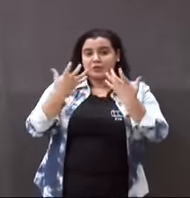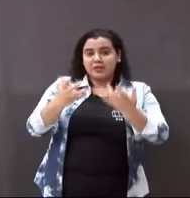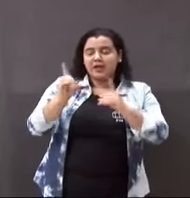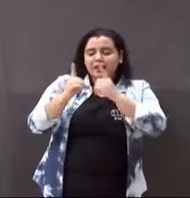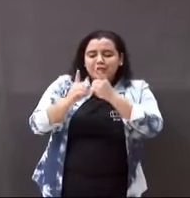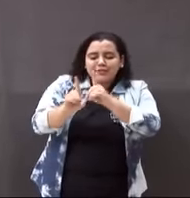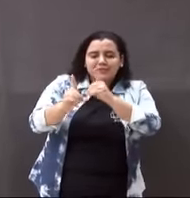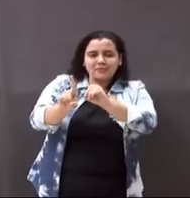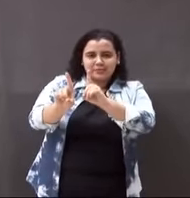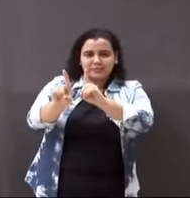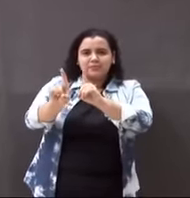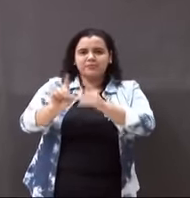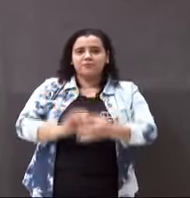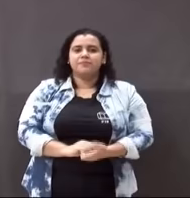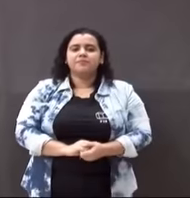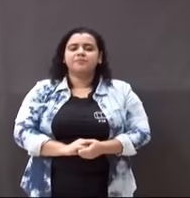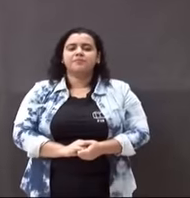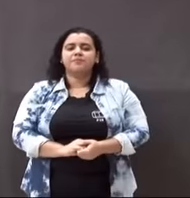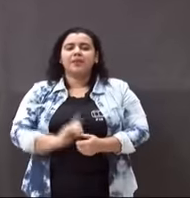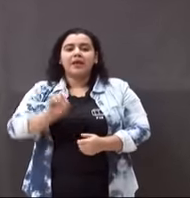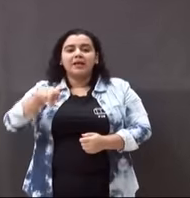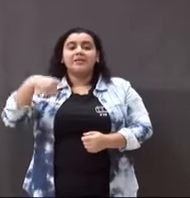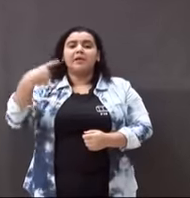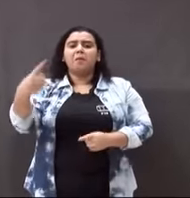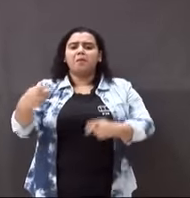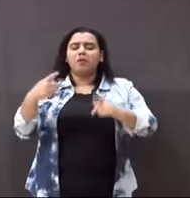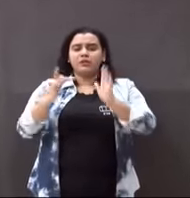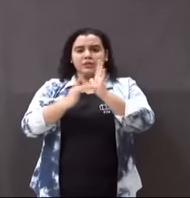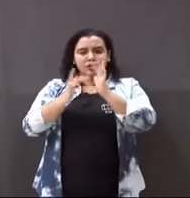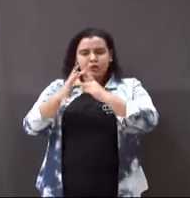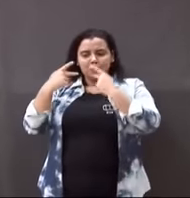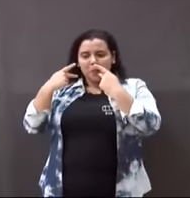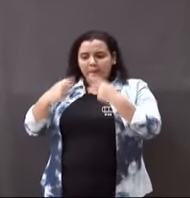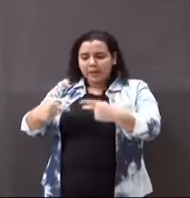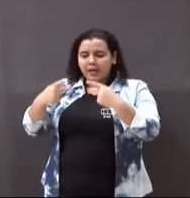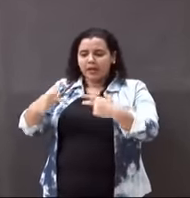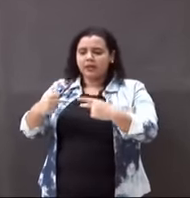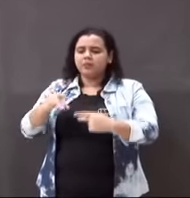prega, ele disse: Pedro, vem cá. Corre, igreja.